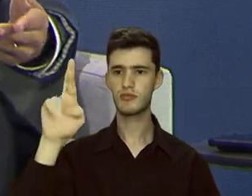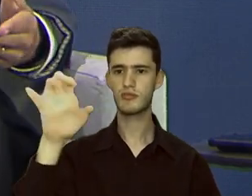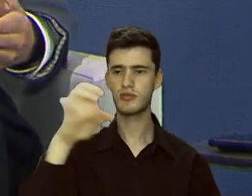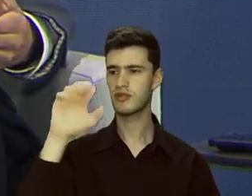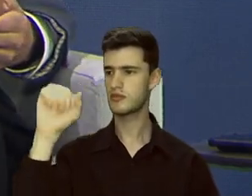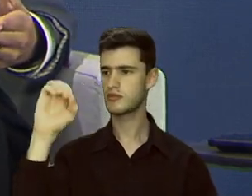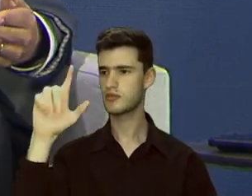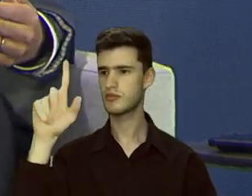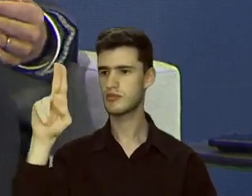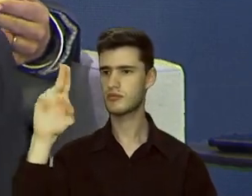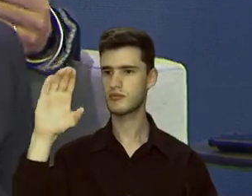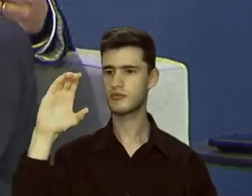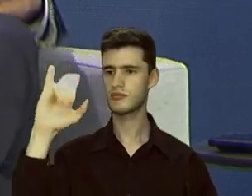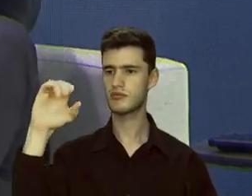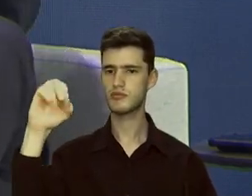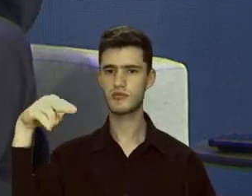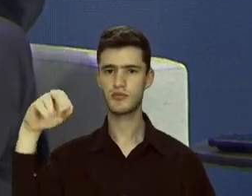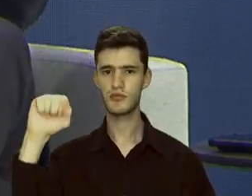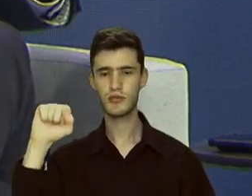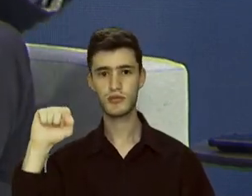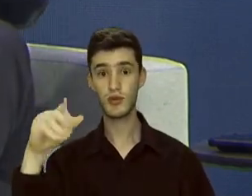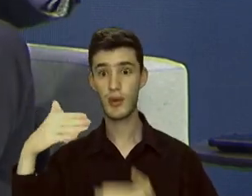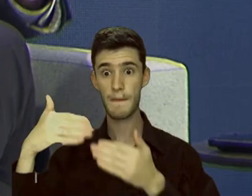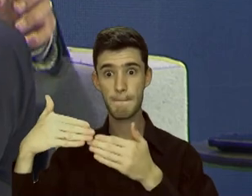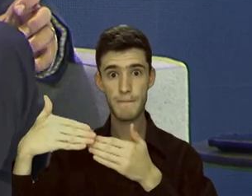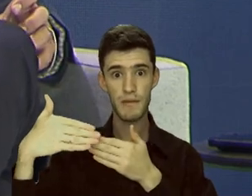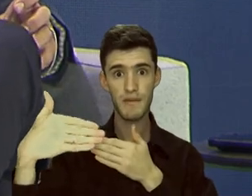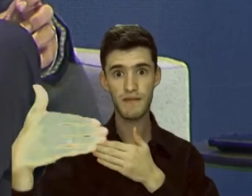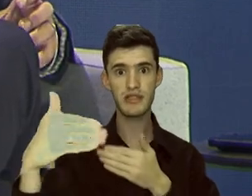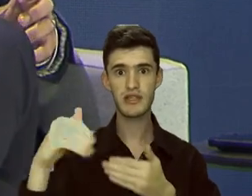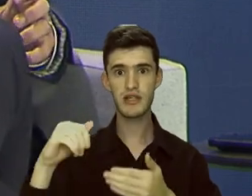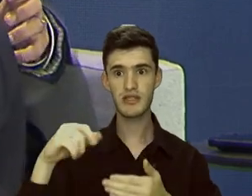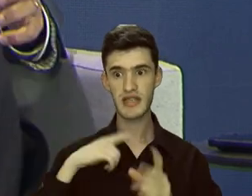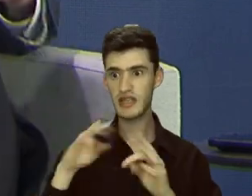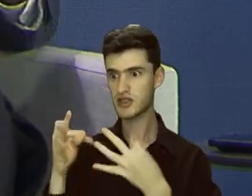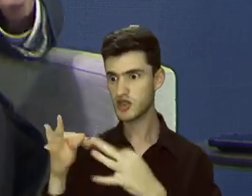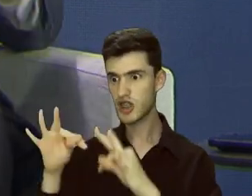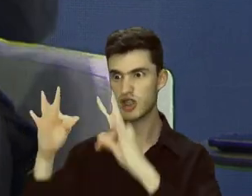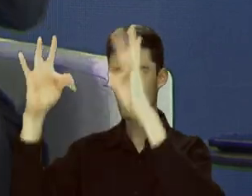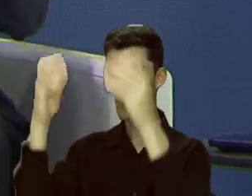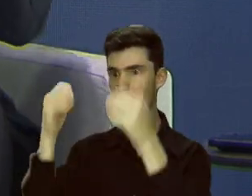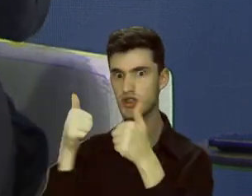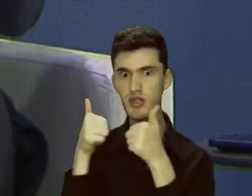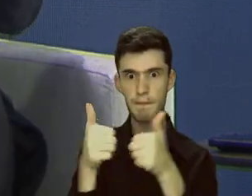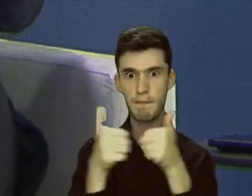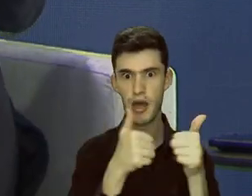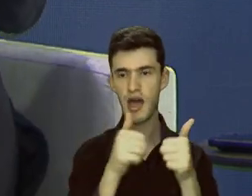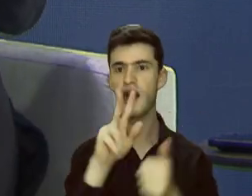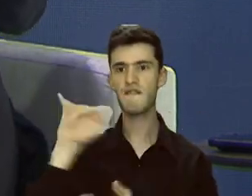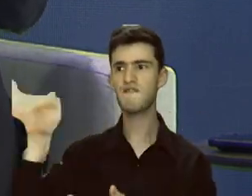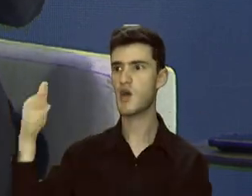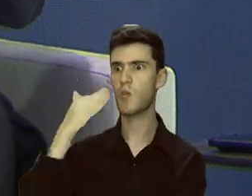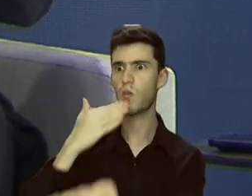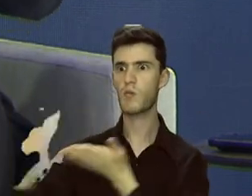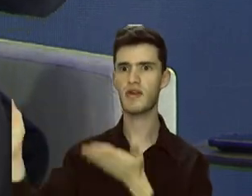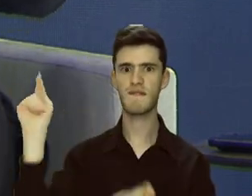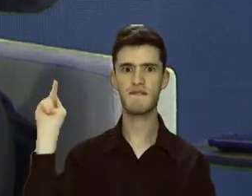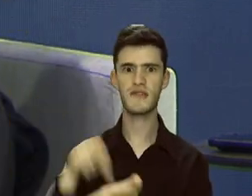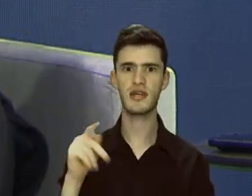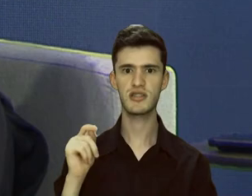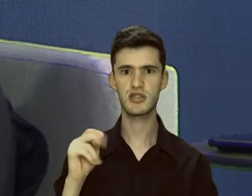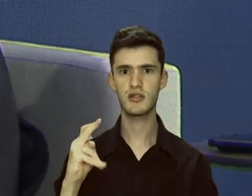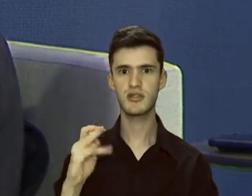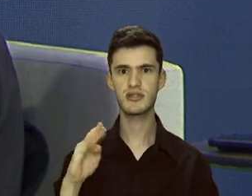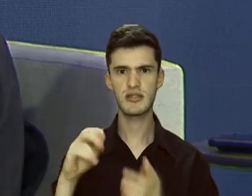escala e com menos questionamento a hora que tiver em tecnologia embarcada para fazer isso a hora que você não tem que ter uma pessoa no final das contas